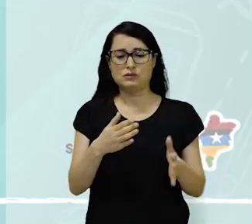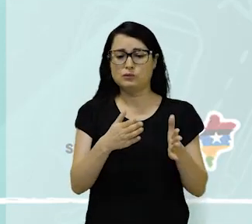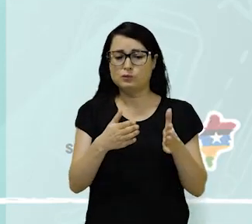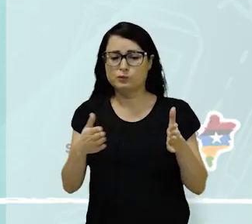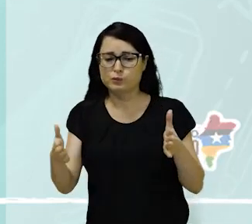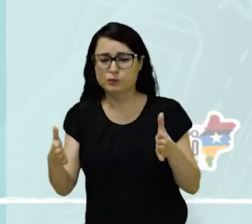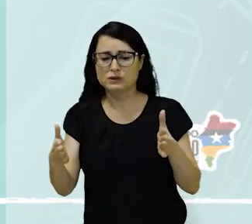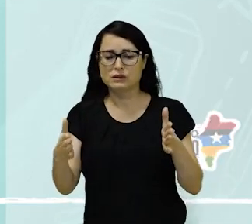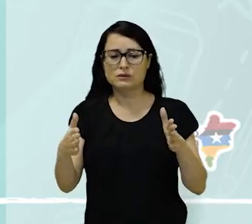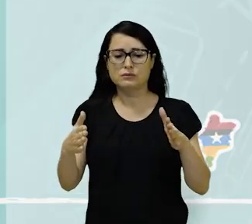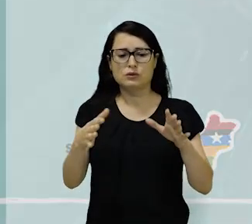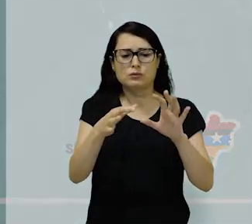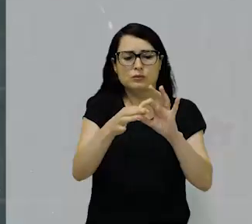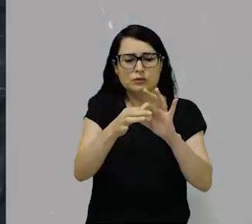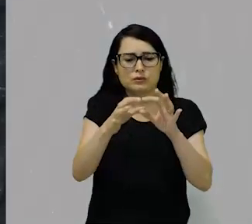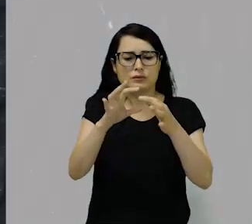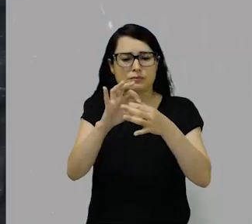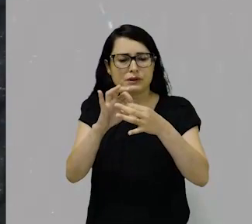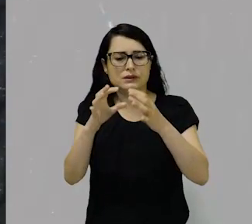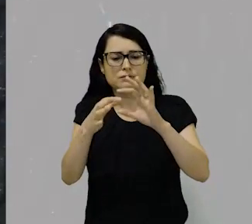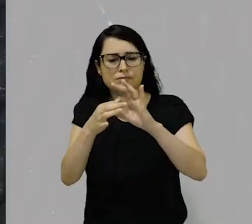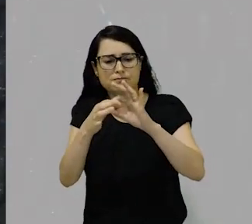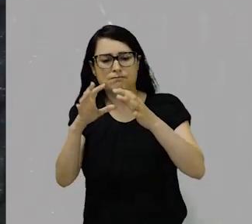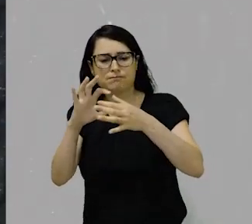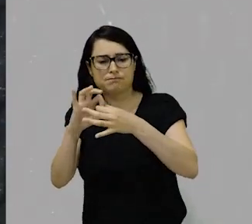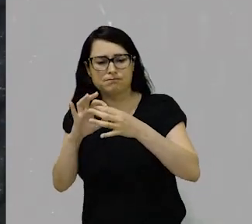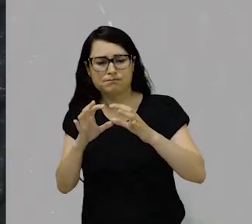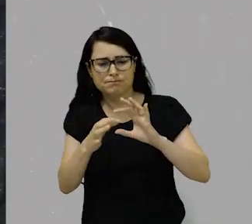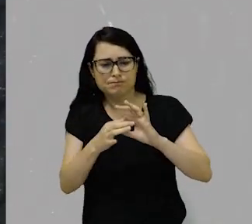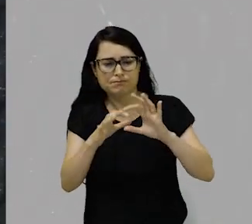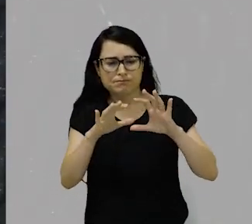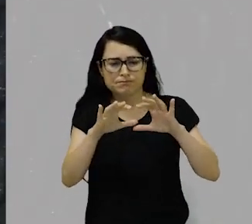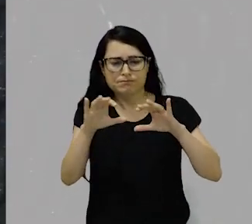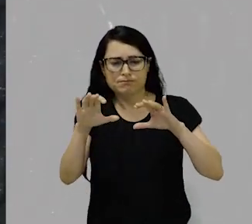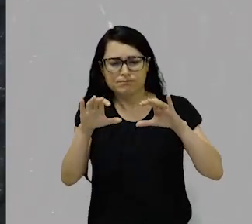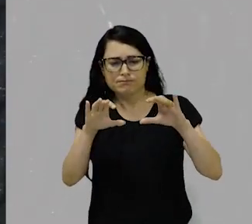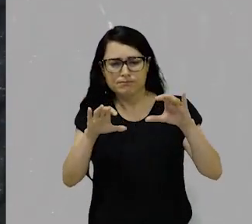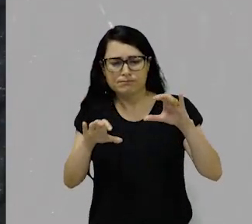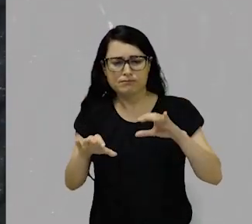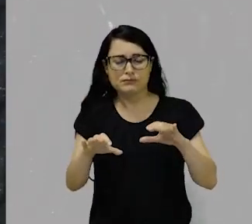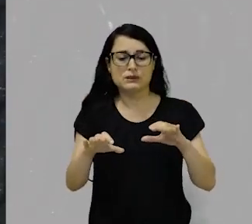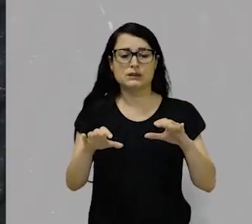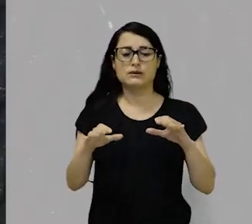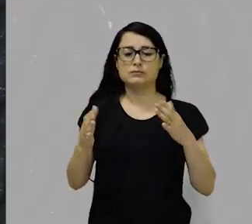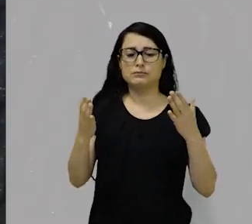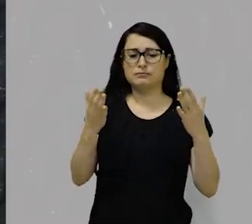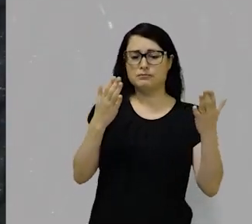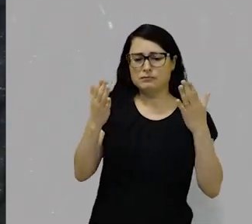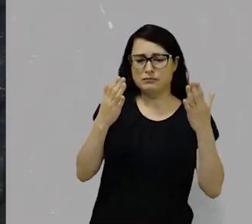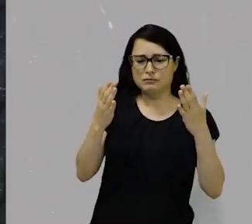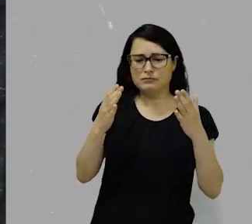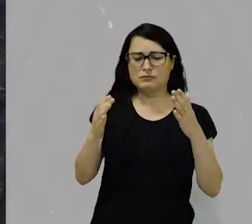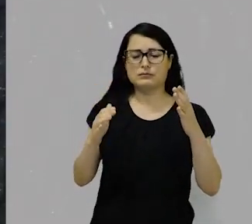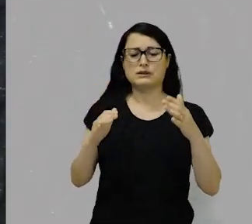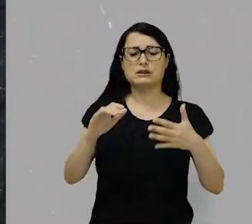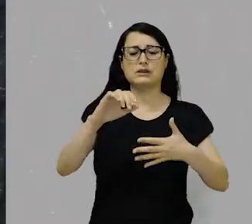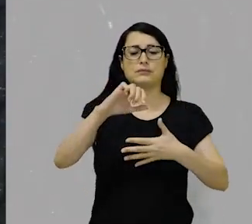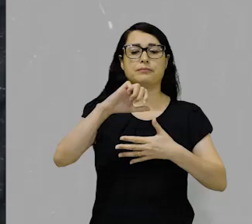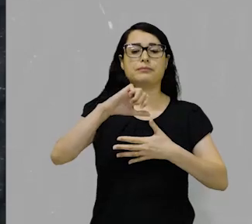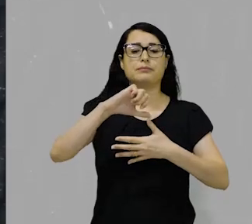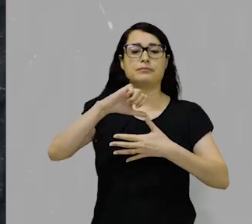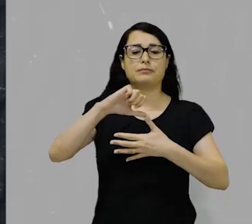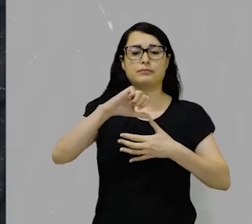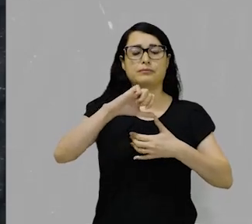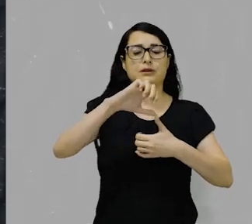desloquem lentamente. Observou o recorte da costa leste da América do Sul e comparou com a costa africana, que foi o que a gente mostrou, né?